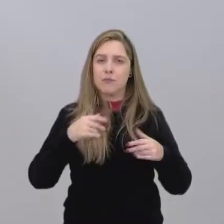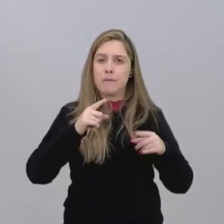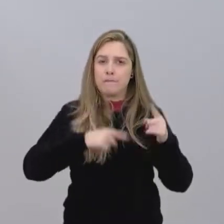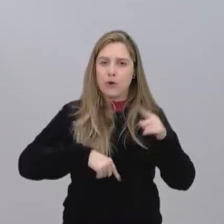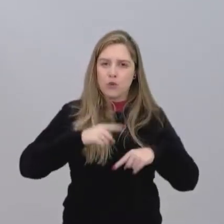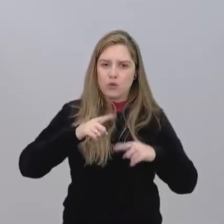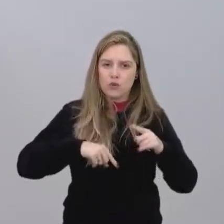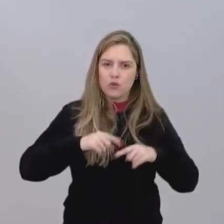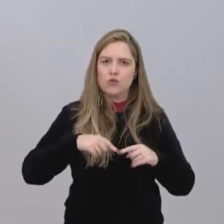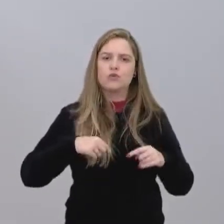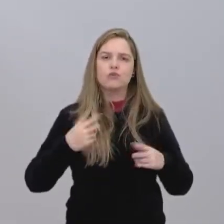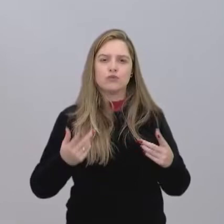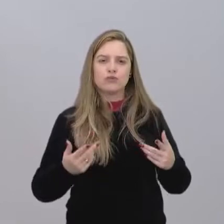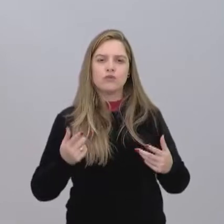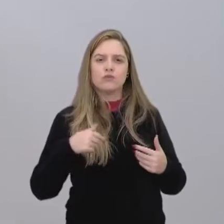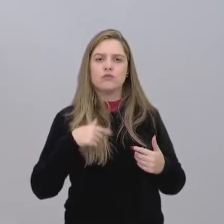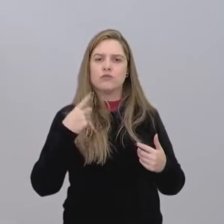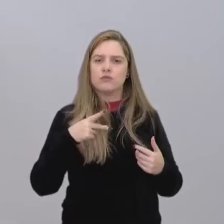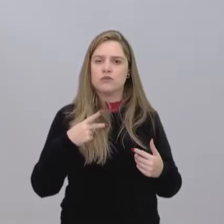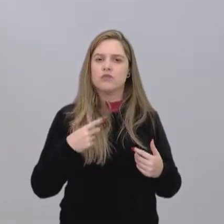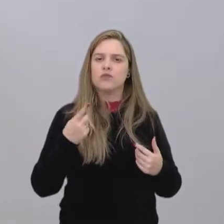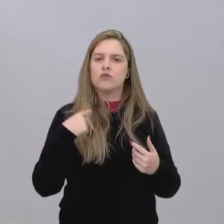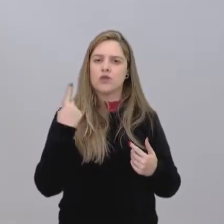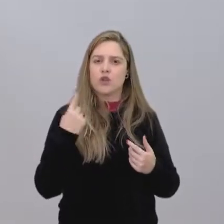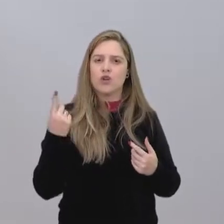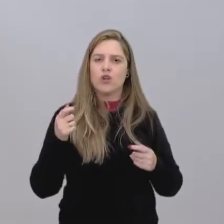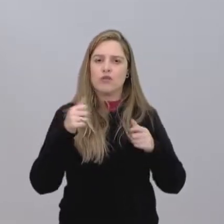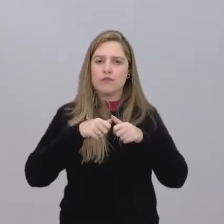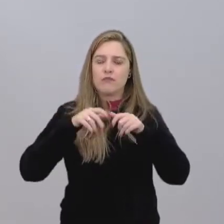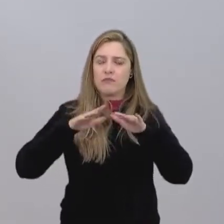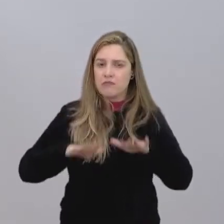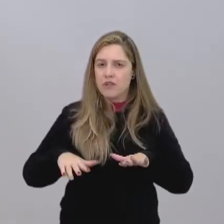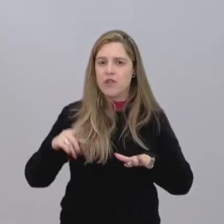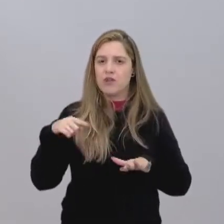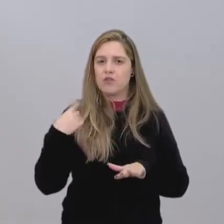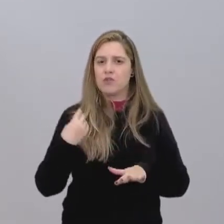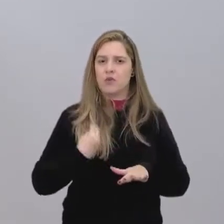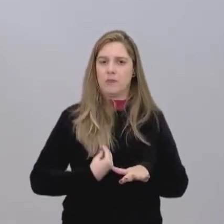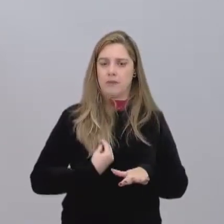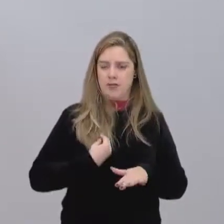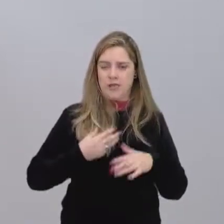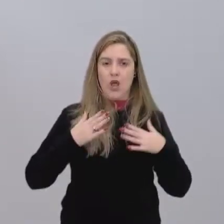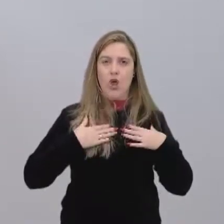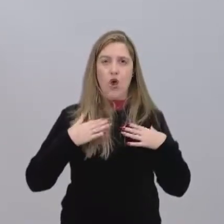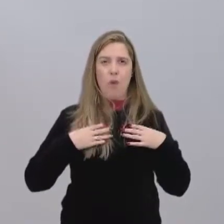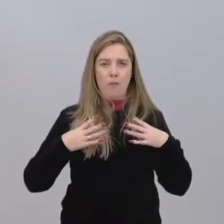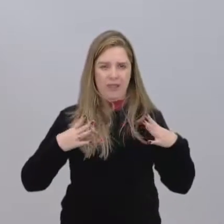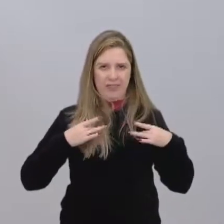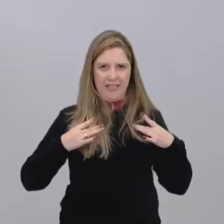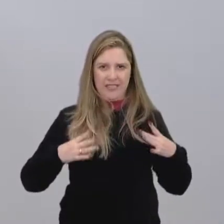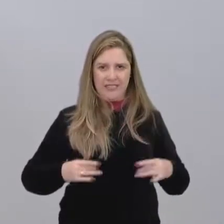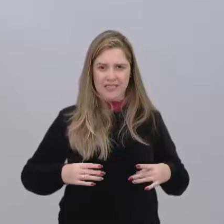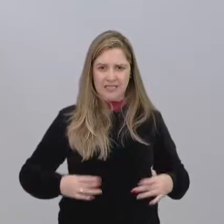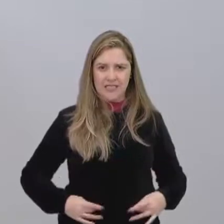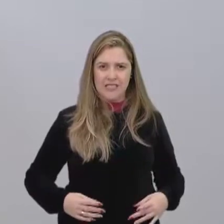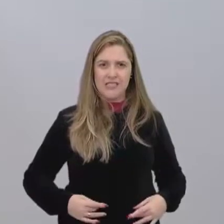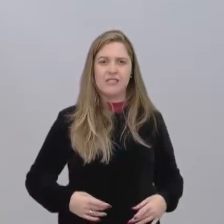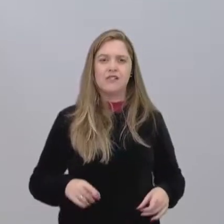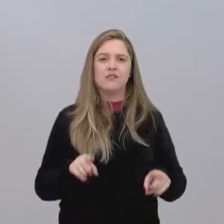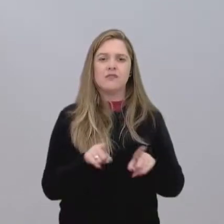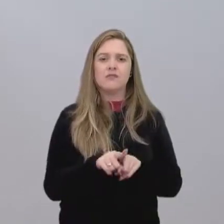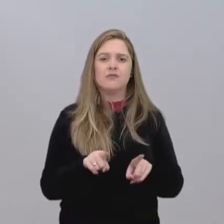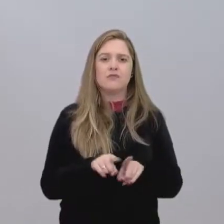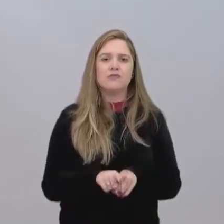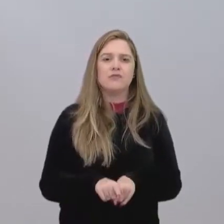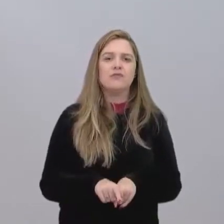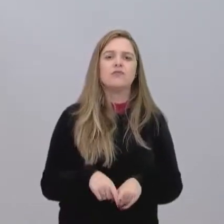exemplo, esses agrotóxicos ficam aí presentes nas suas roupas, né, então pelo manuseio de